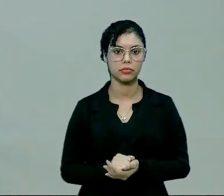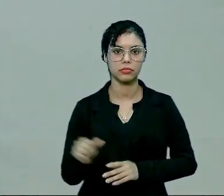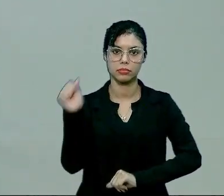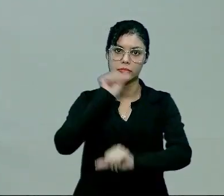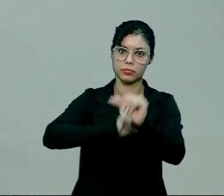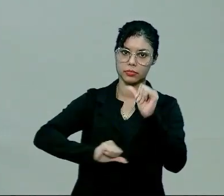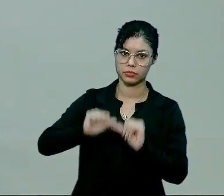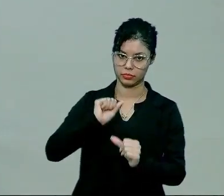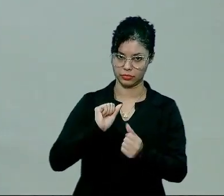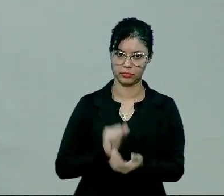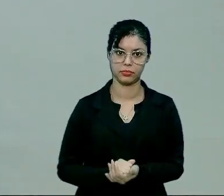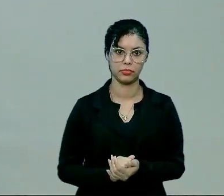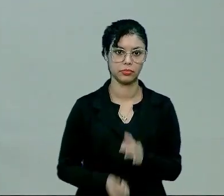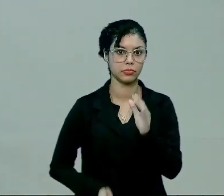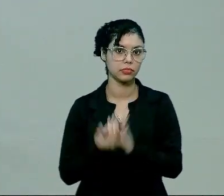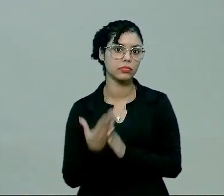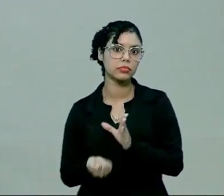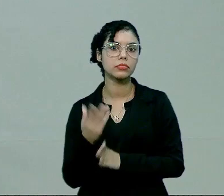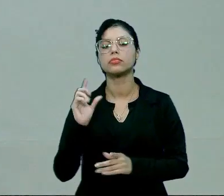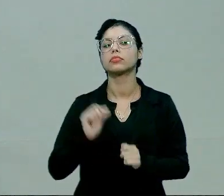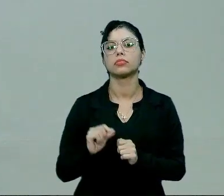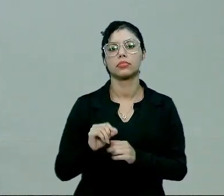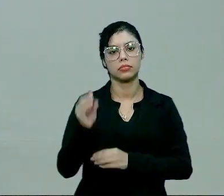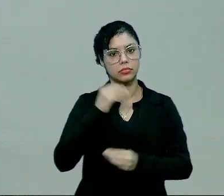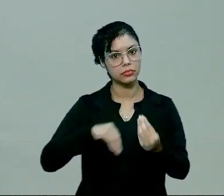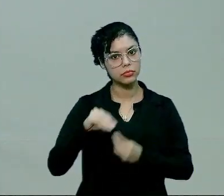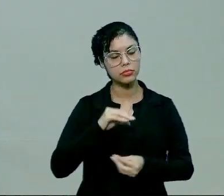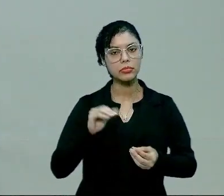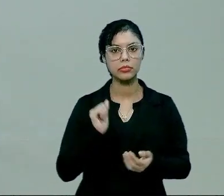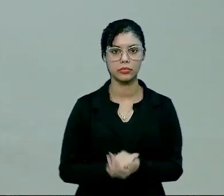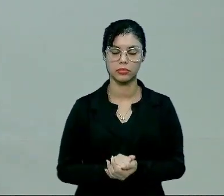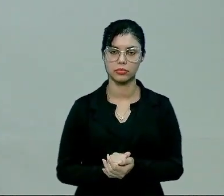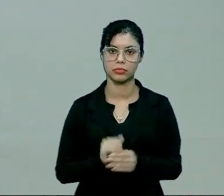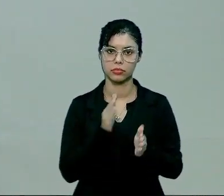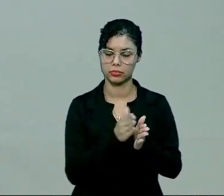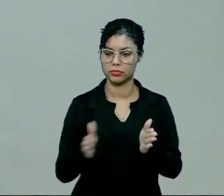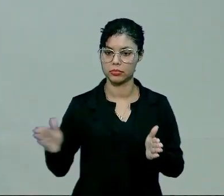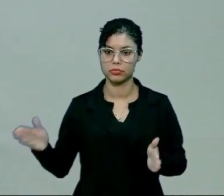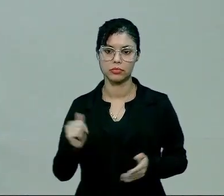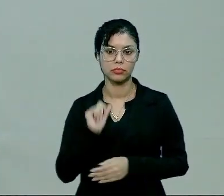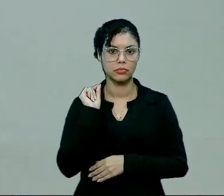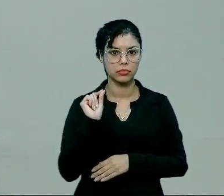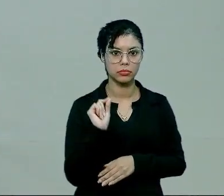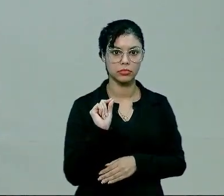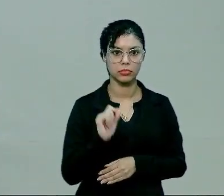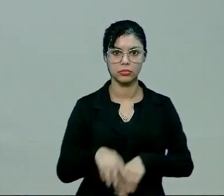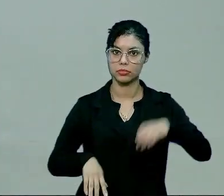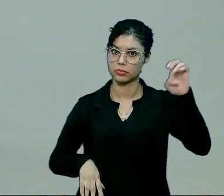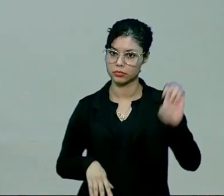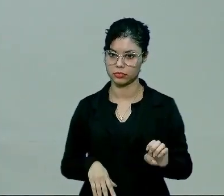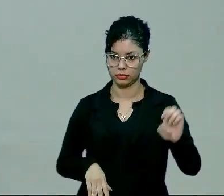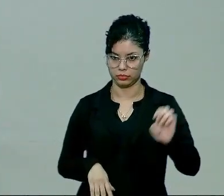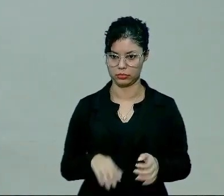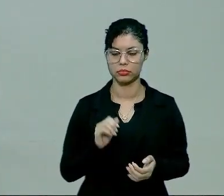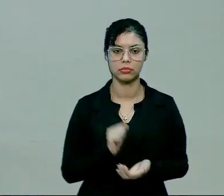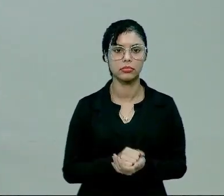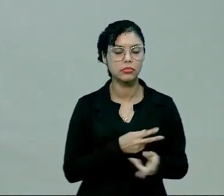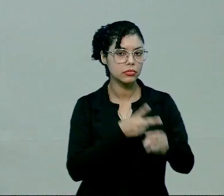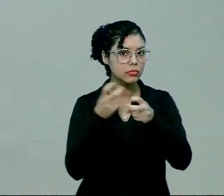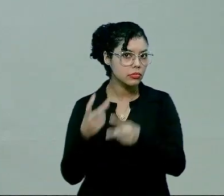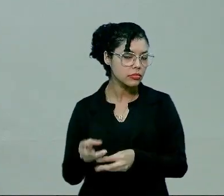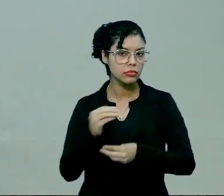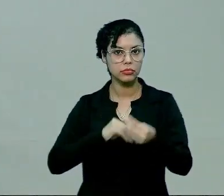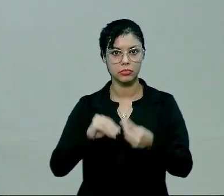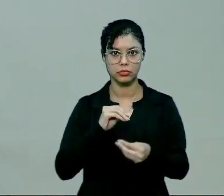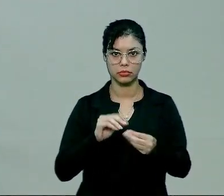reação inversa, onde o produto ele forma reagente, onde esse deslocamento se dá para a esquerda. Então percebam que as